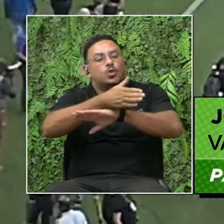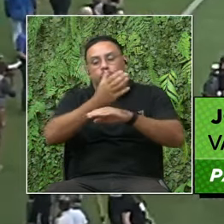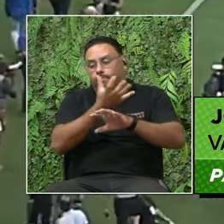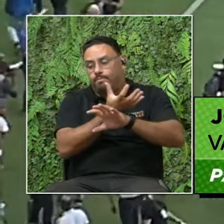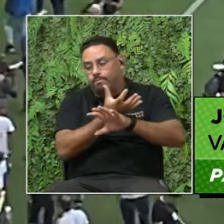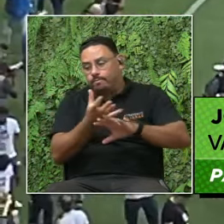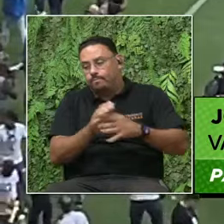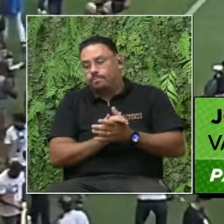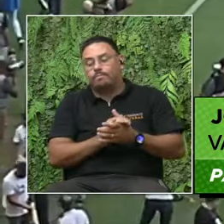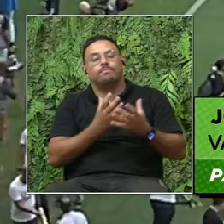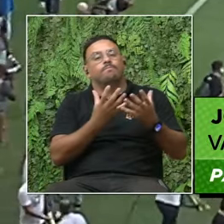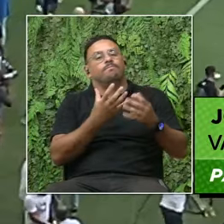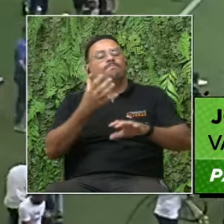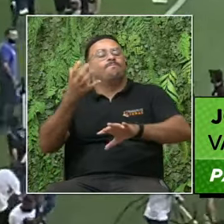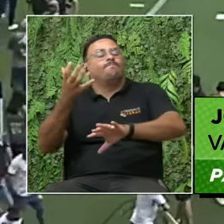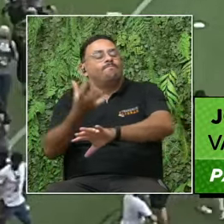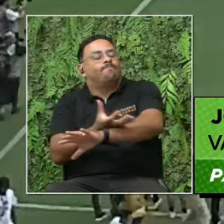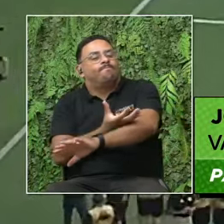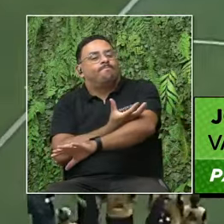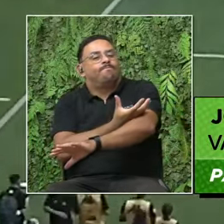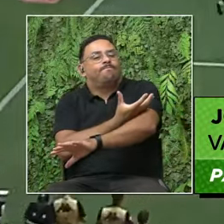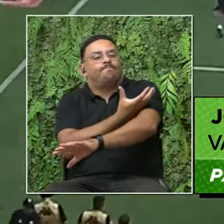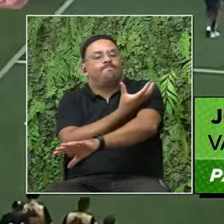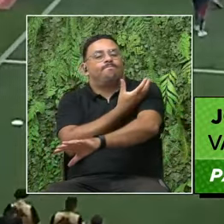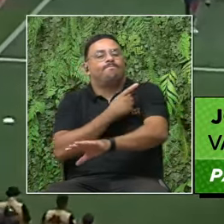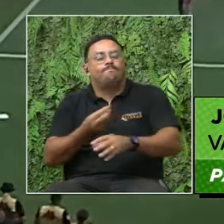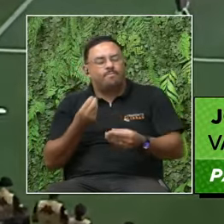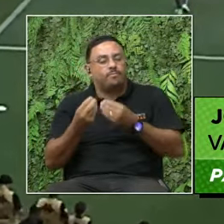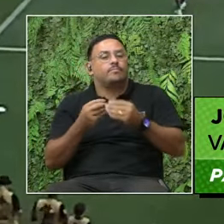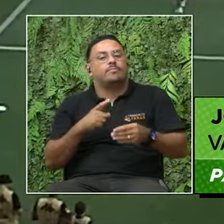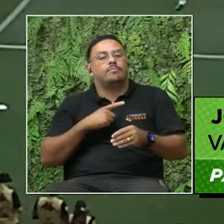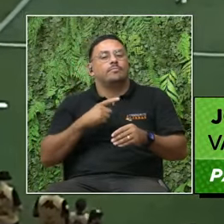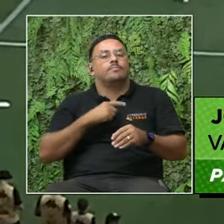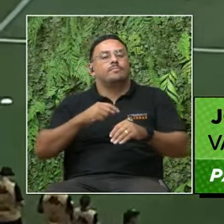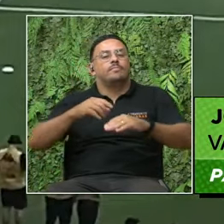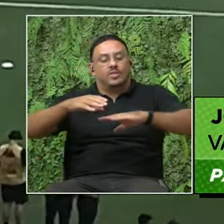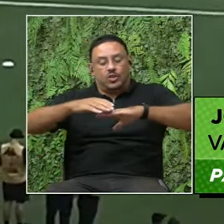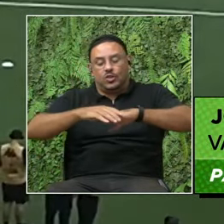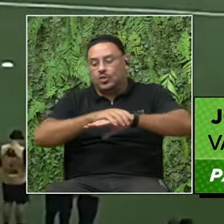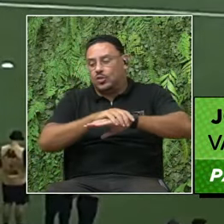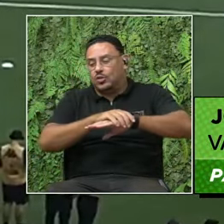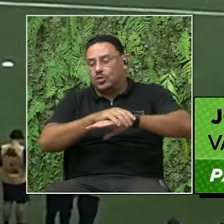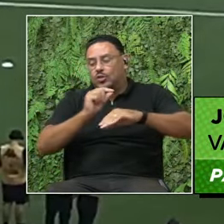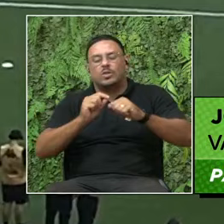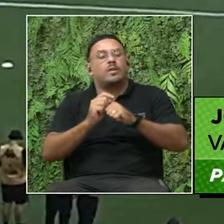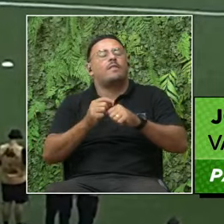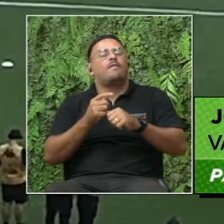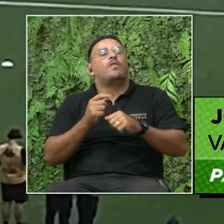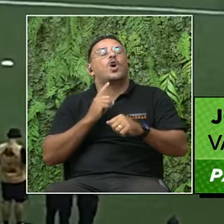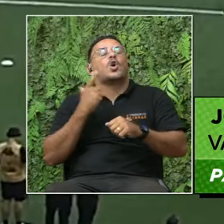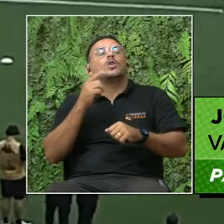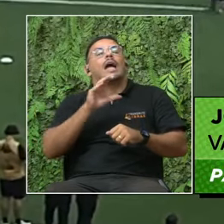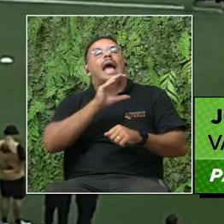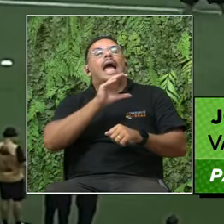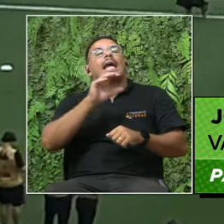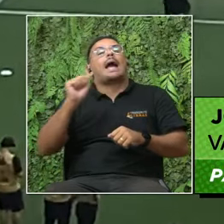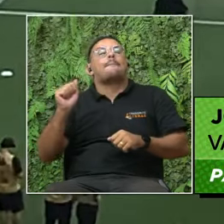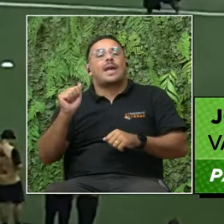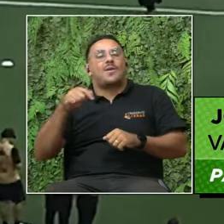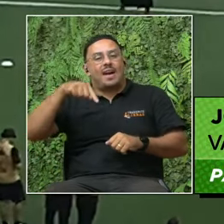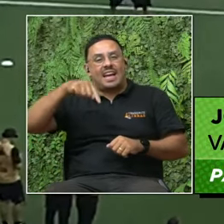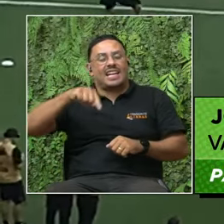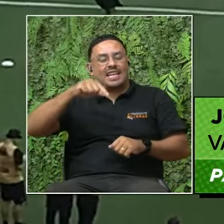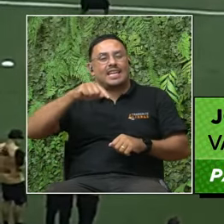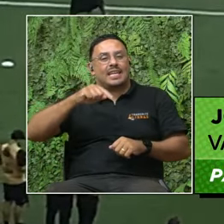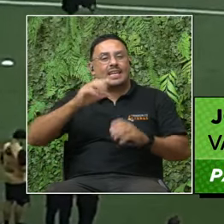Mineirão muito emocionado e ele tá com um par de chuteiras que ele foi campeão com esse par de chuteiras aqui no